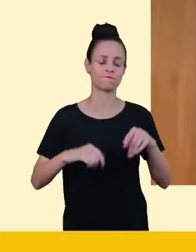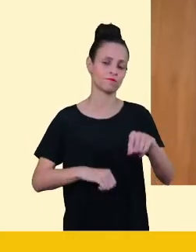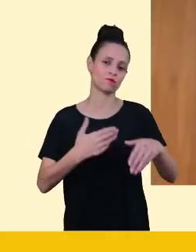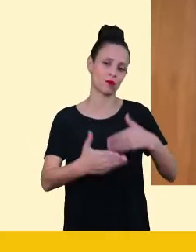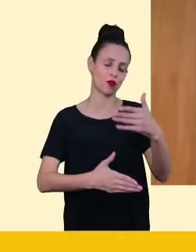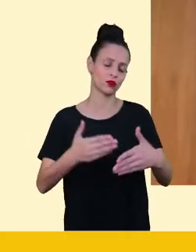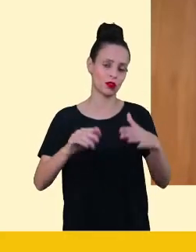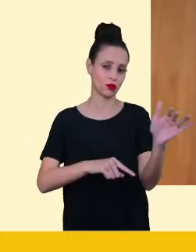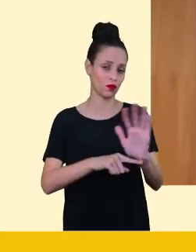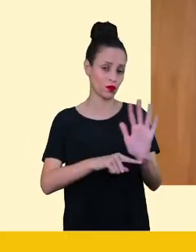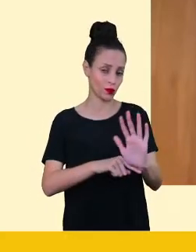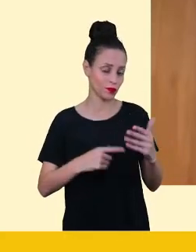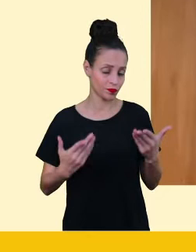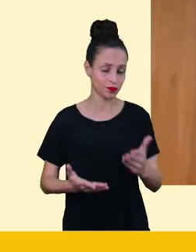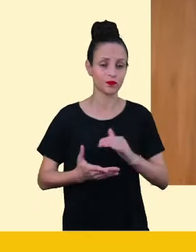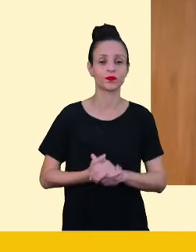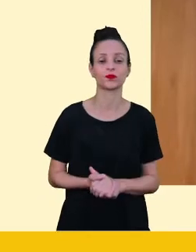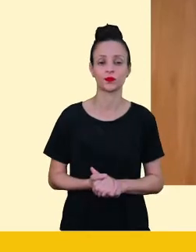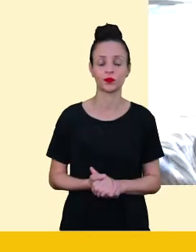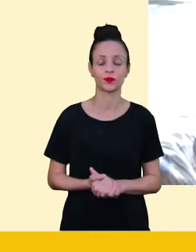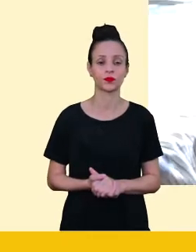a todo momento o processo do filme, assim.